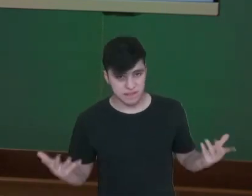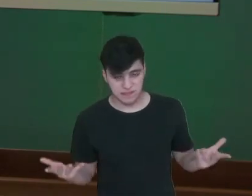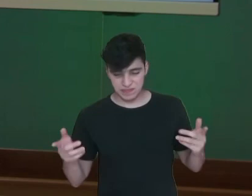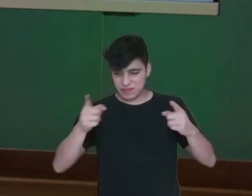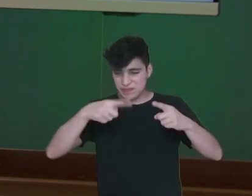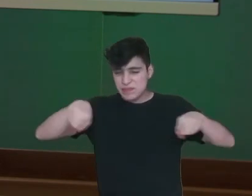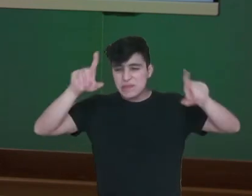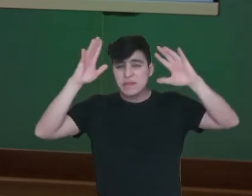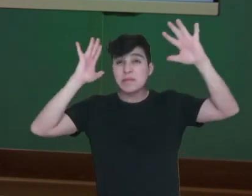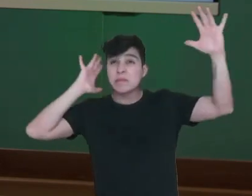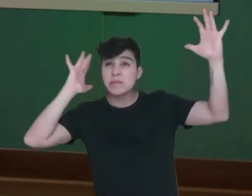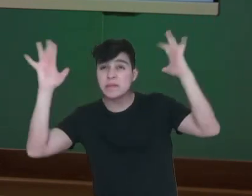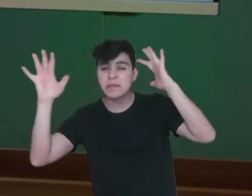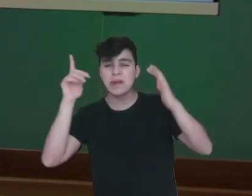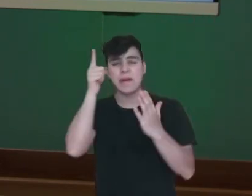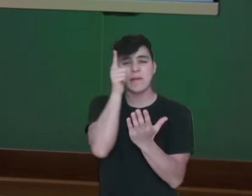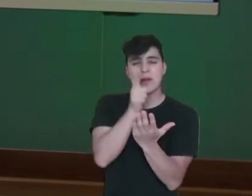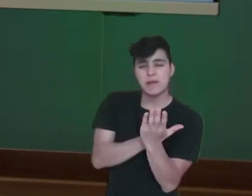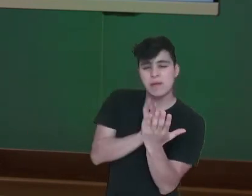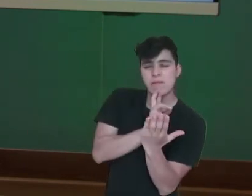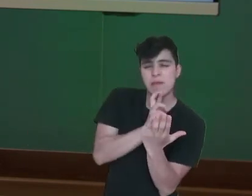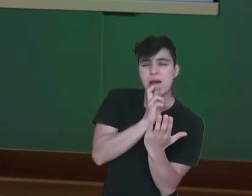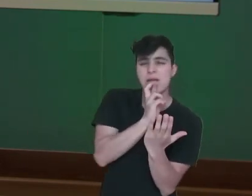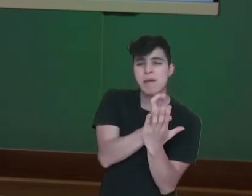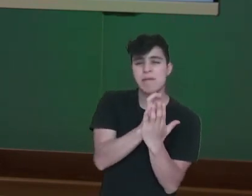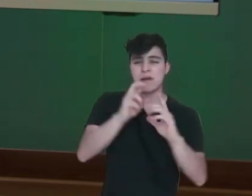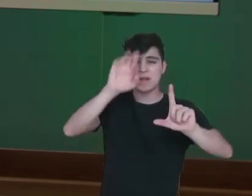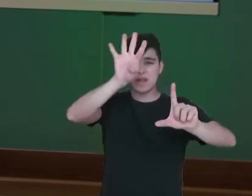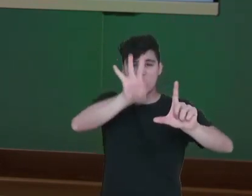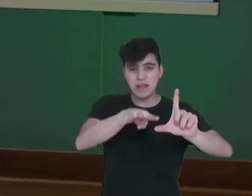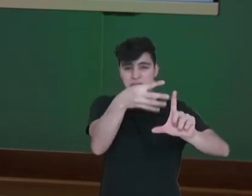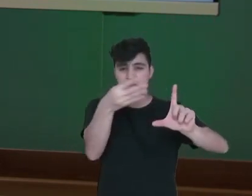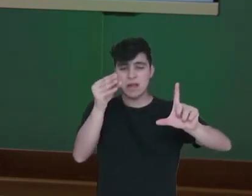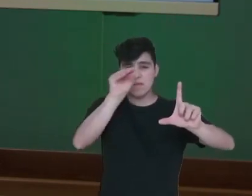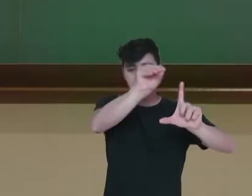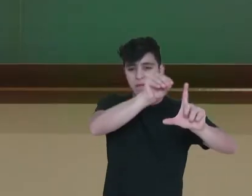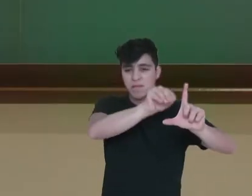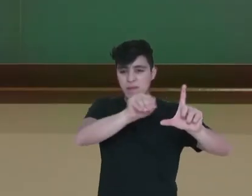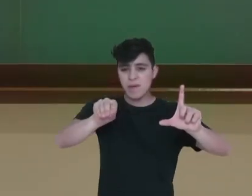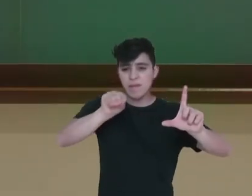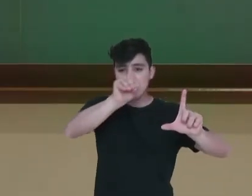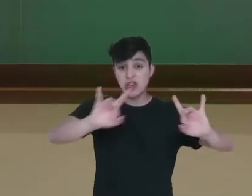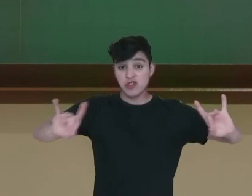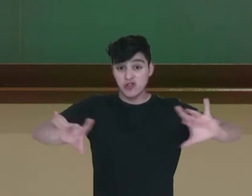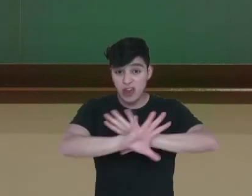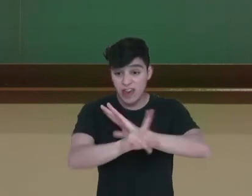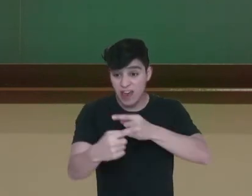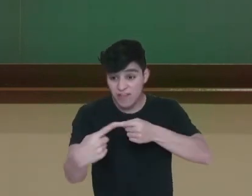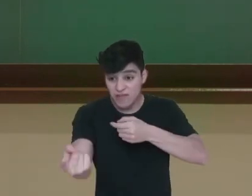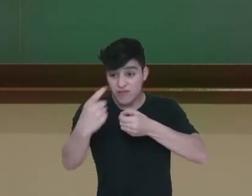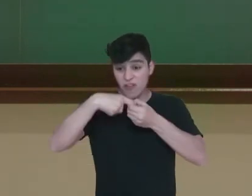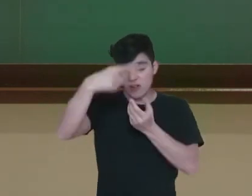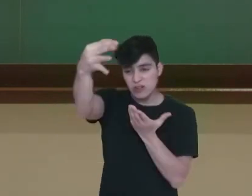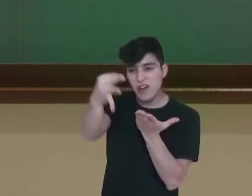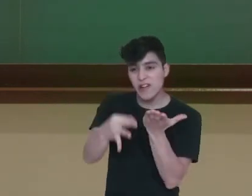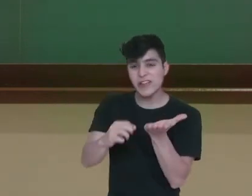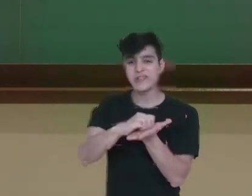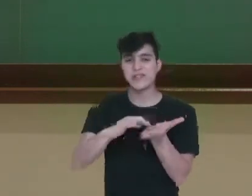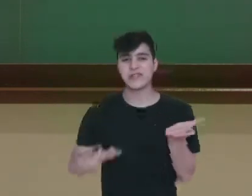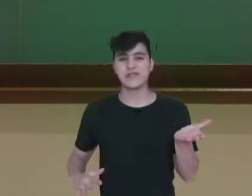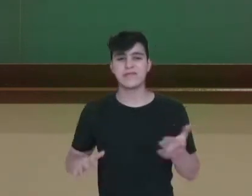vão pensar um pouquinho para conseguir preencher ali a tabela. E aí nós voltamos em seguida para a correção da atividade.